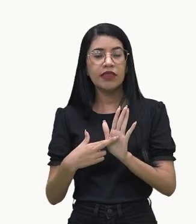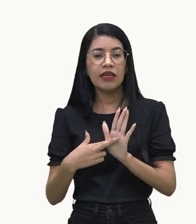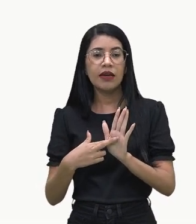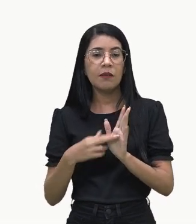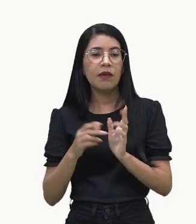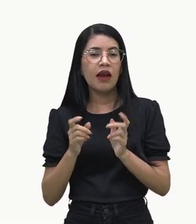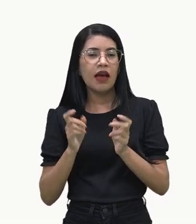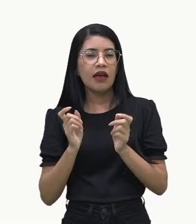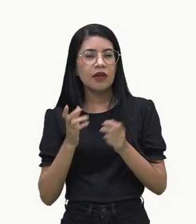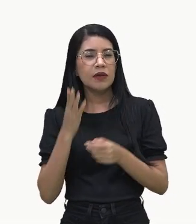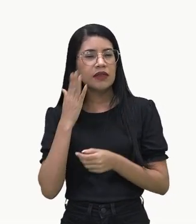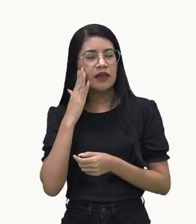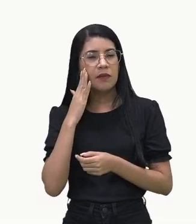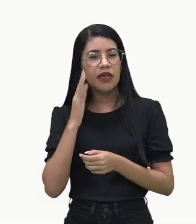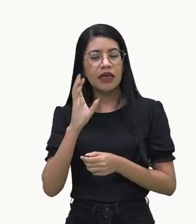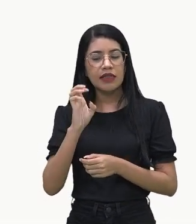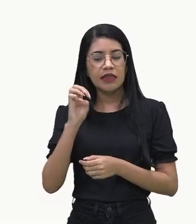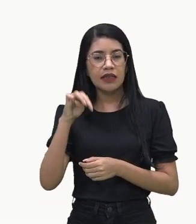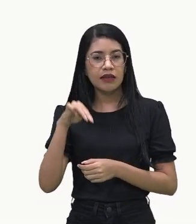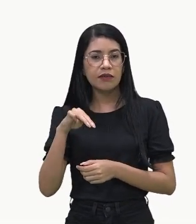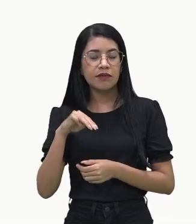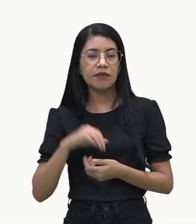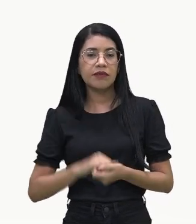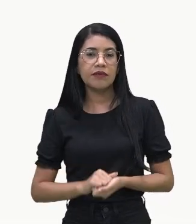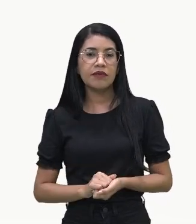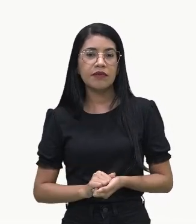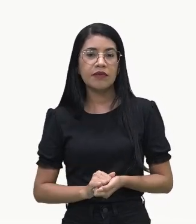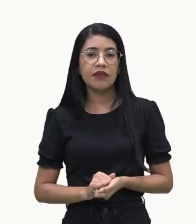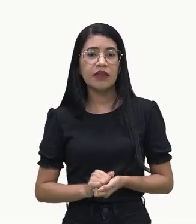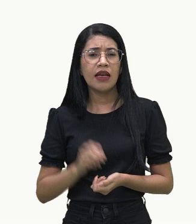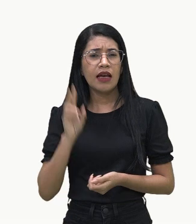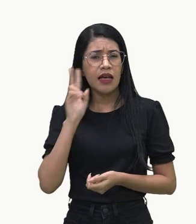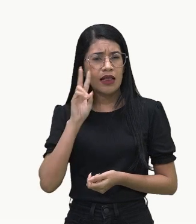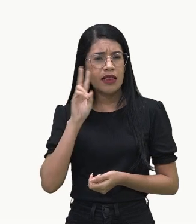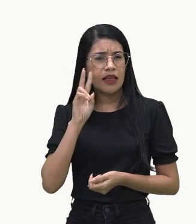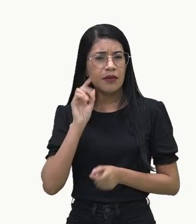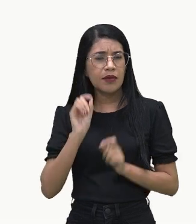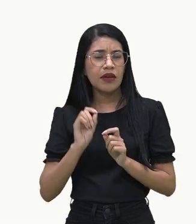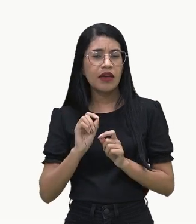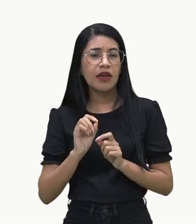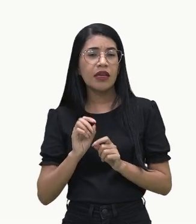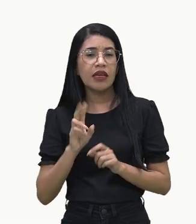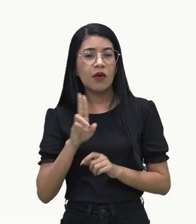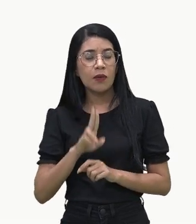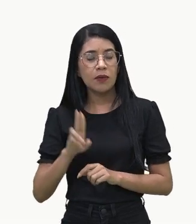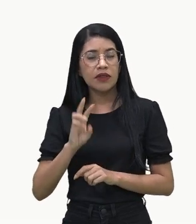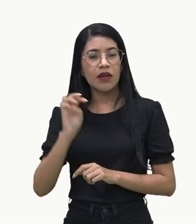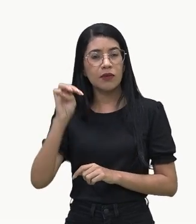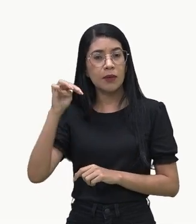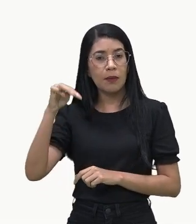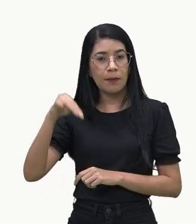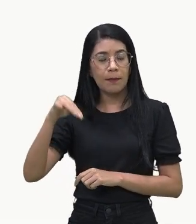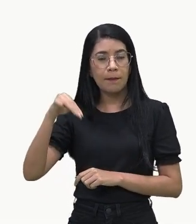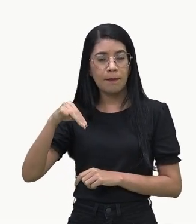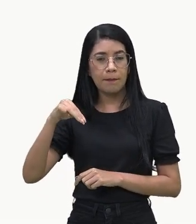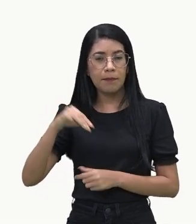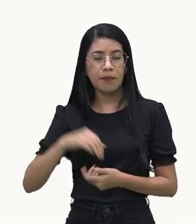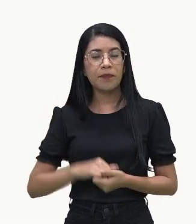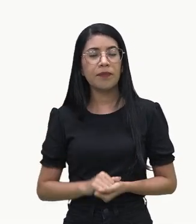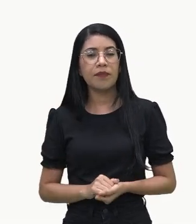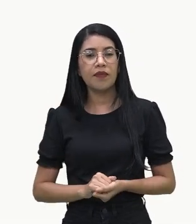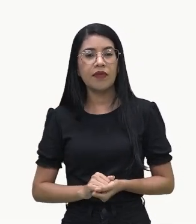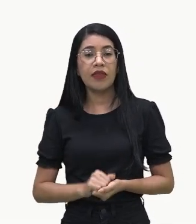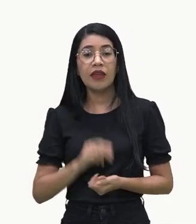eu saber que é centímetro? Lembrem que a unidade de medida aqui, usada na altura, é o metro.